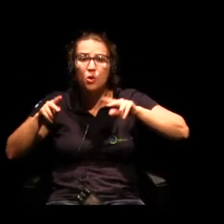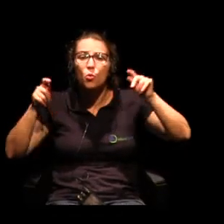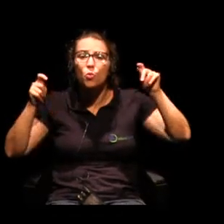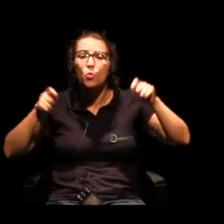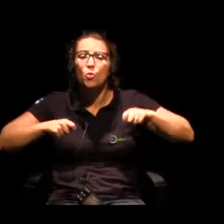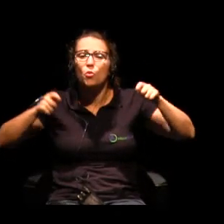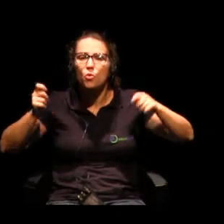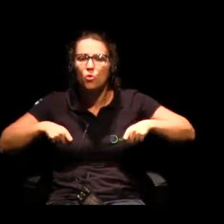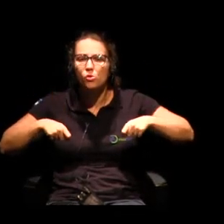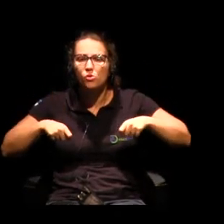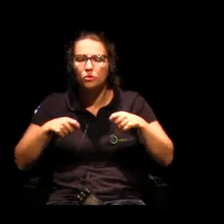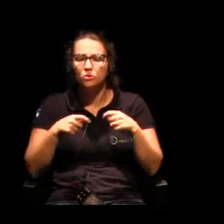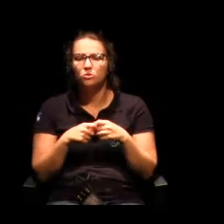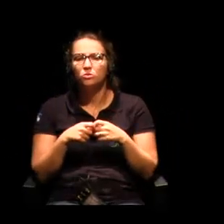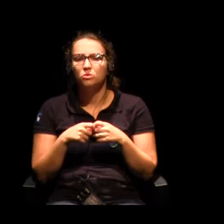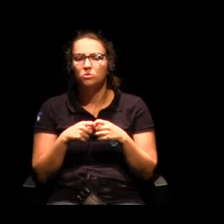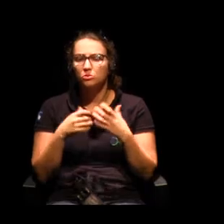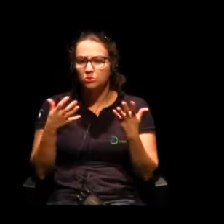ver que há